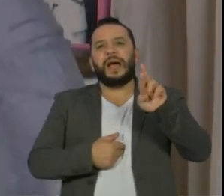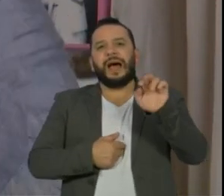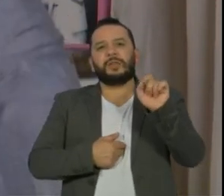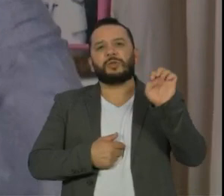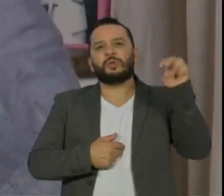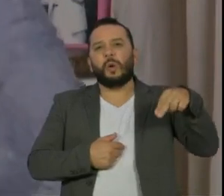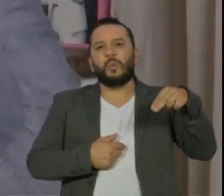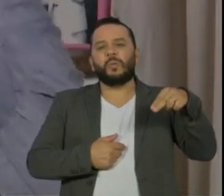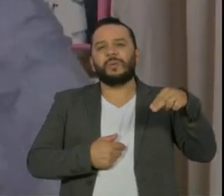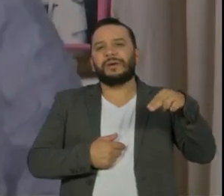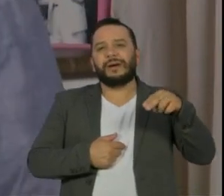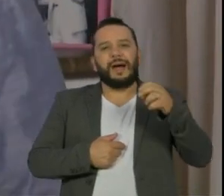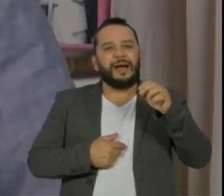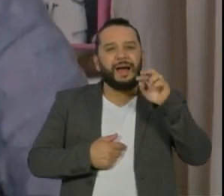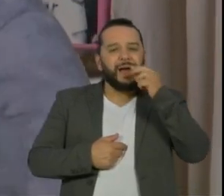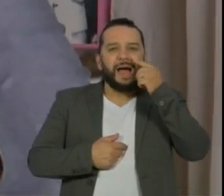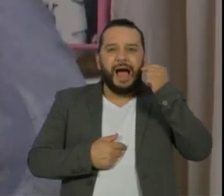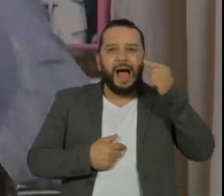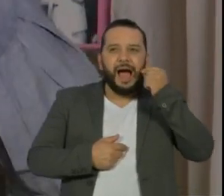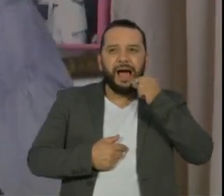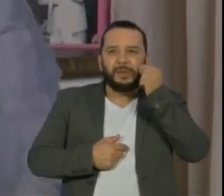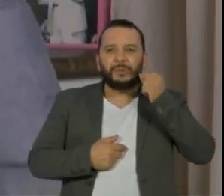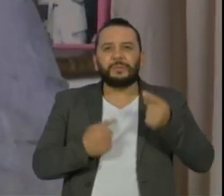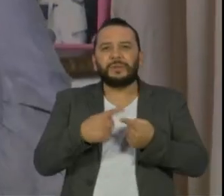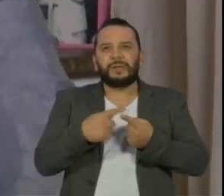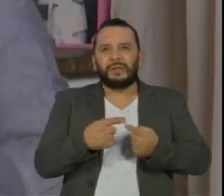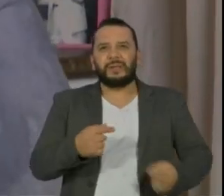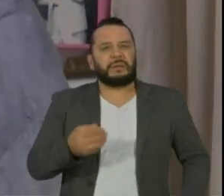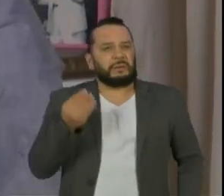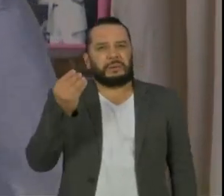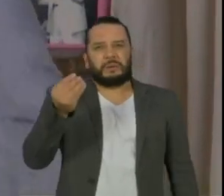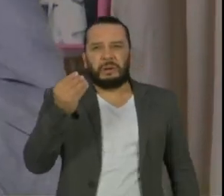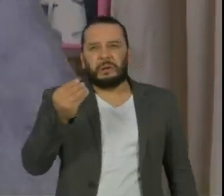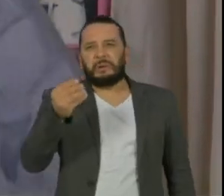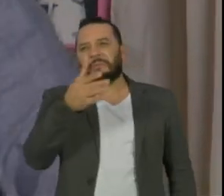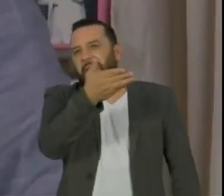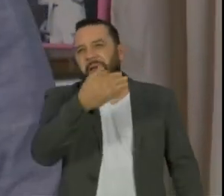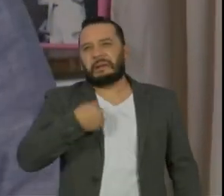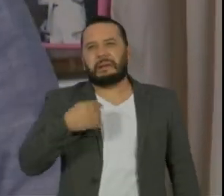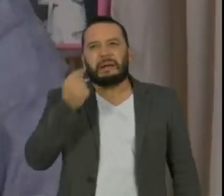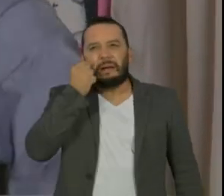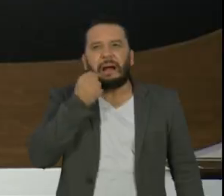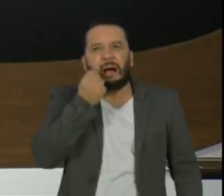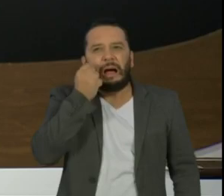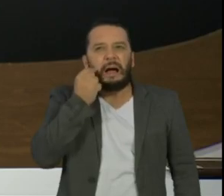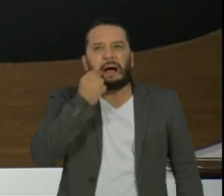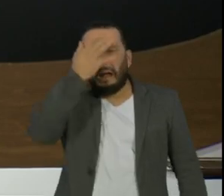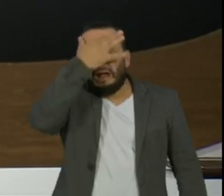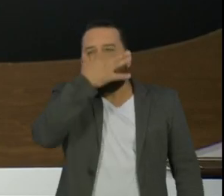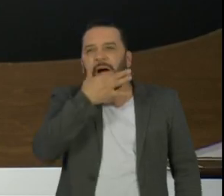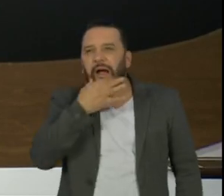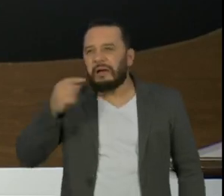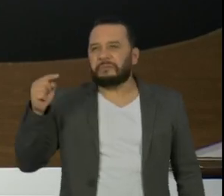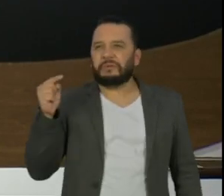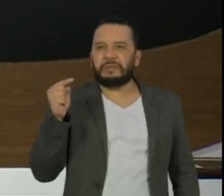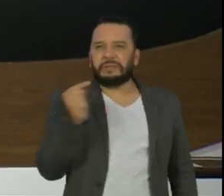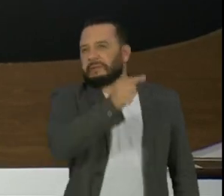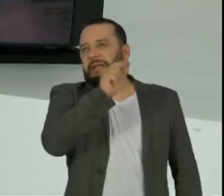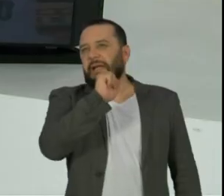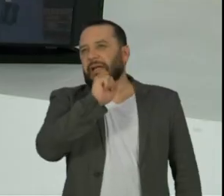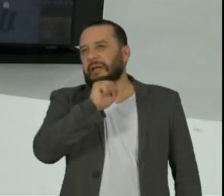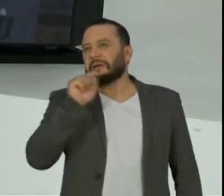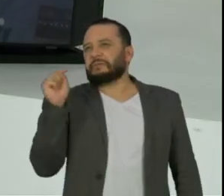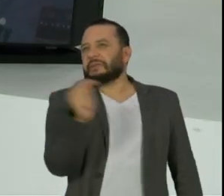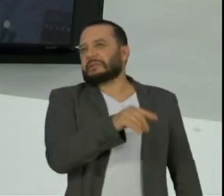eu nunca vi na minha vida alguém mais com cara de ratão do que você. Mas tem uma cara